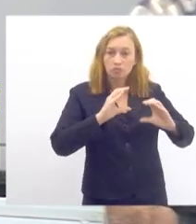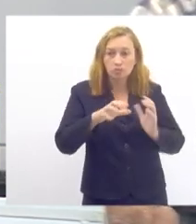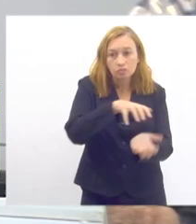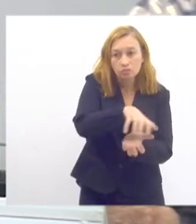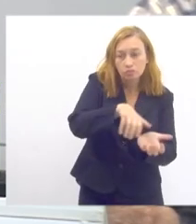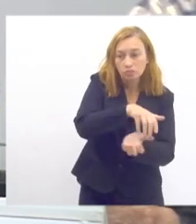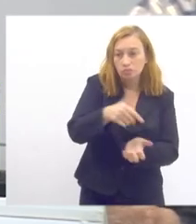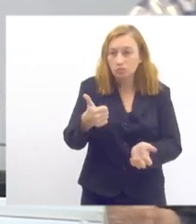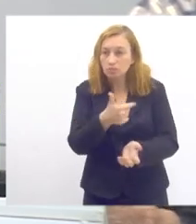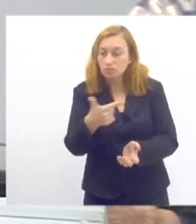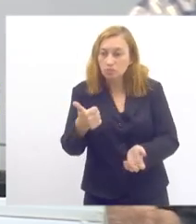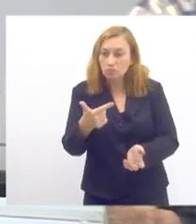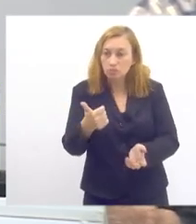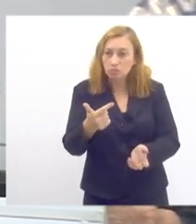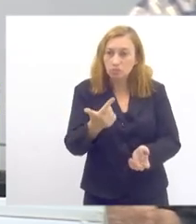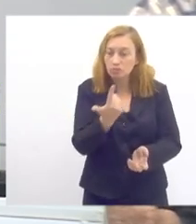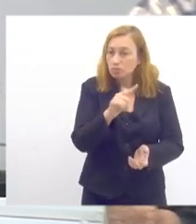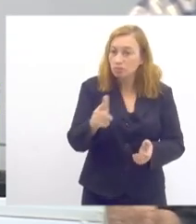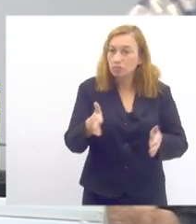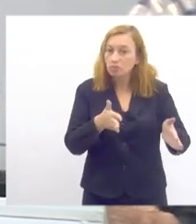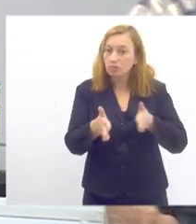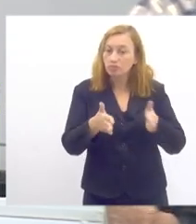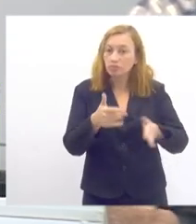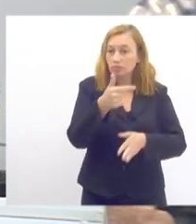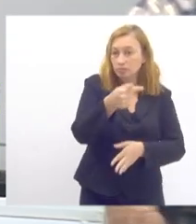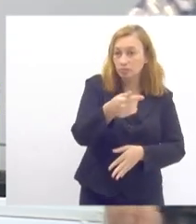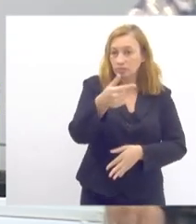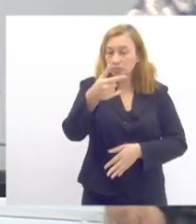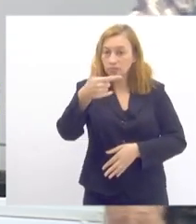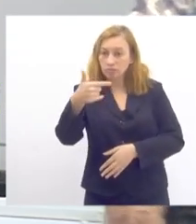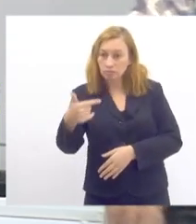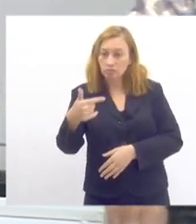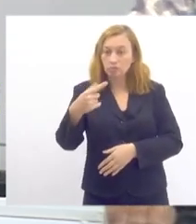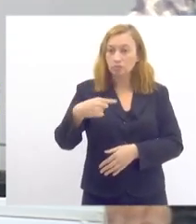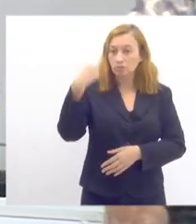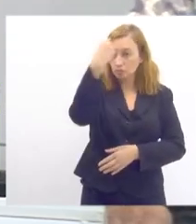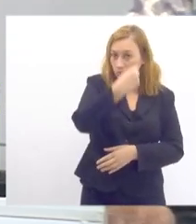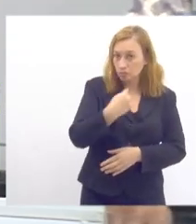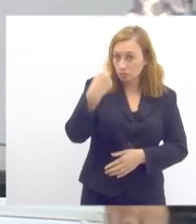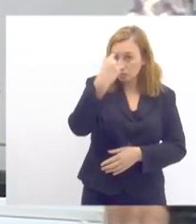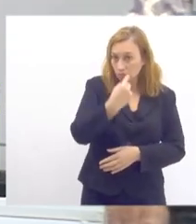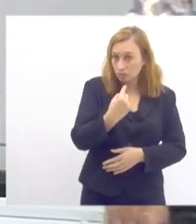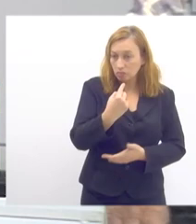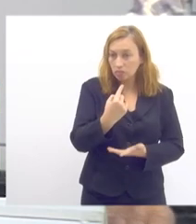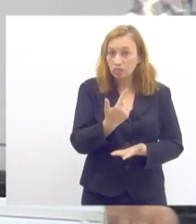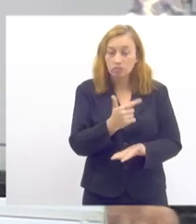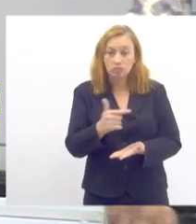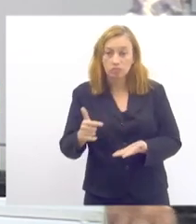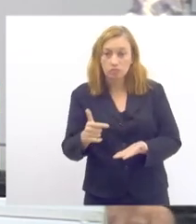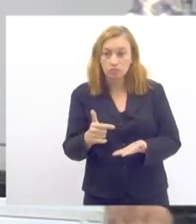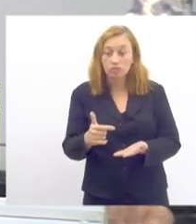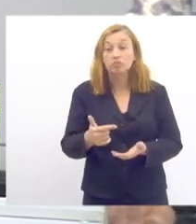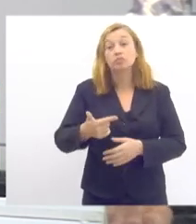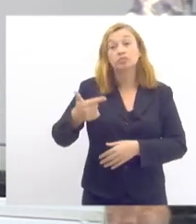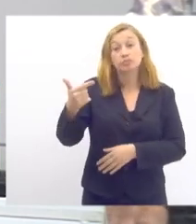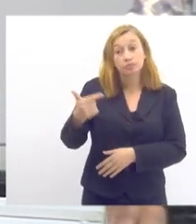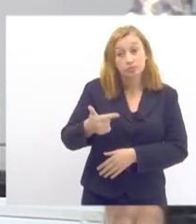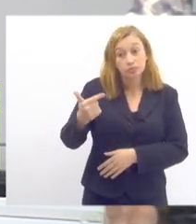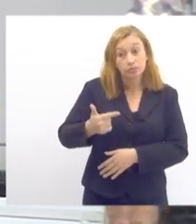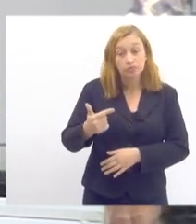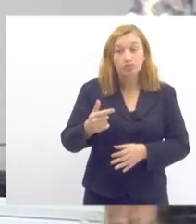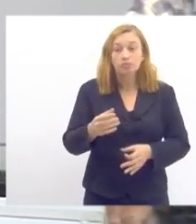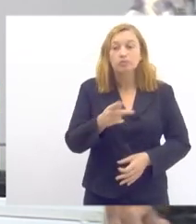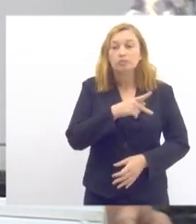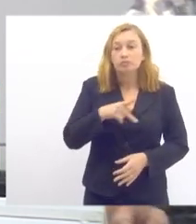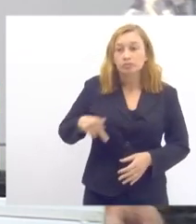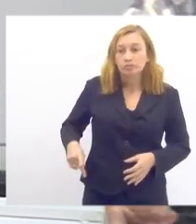sem observância do prazo de 72 horas. Então, assim, o prazo de 72 horas, segundo a presidência